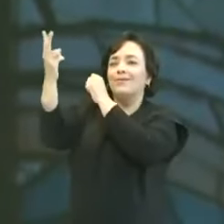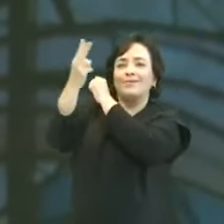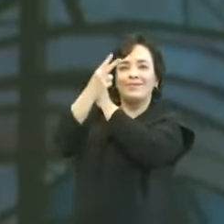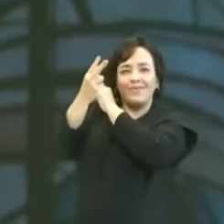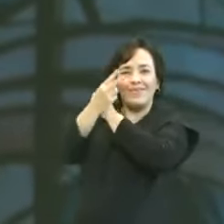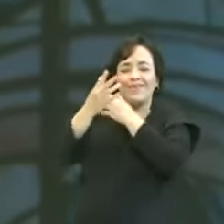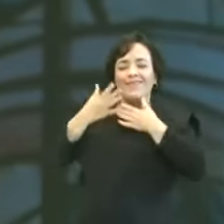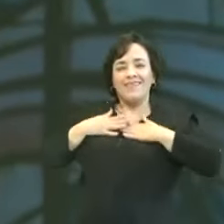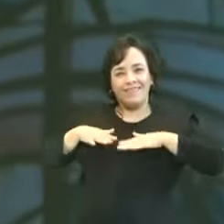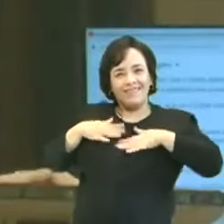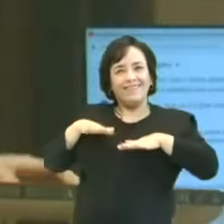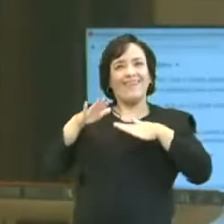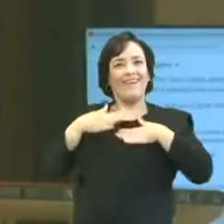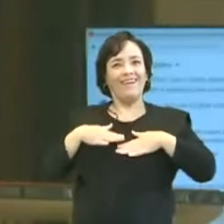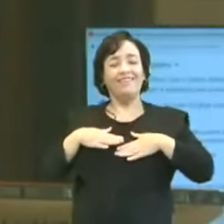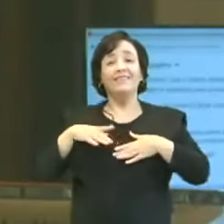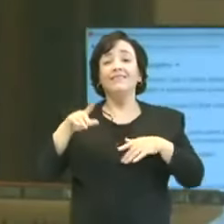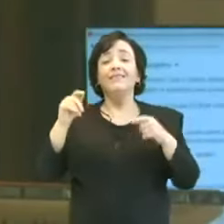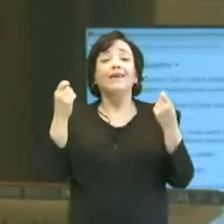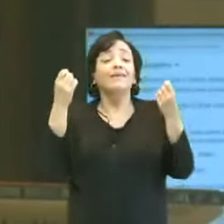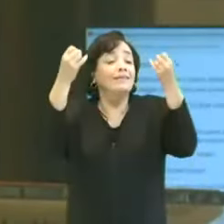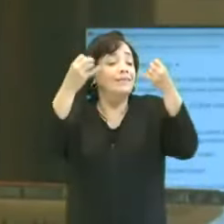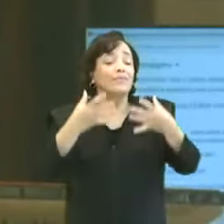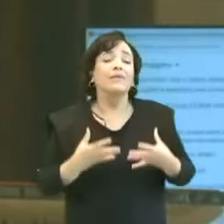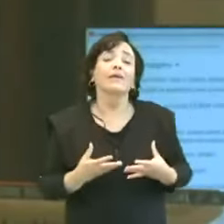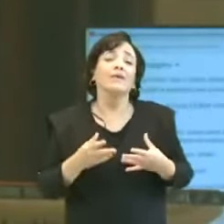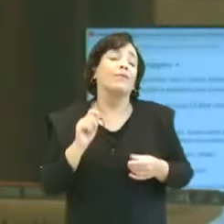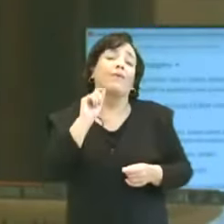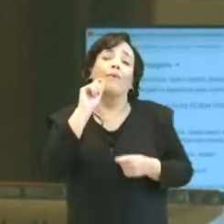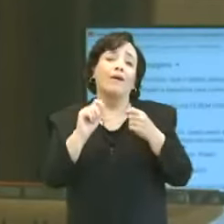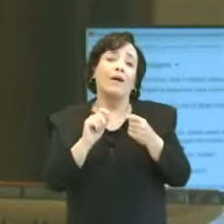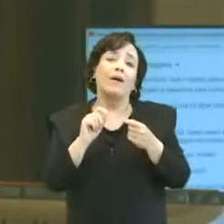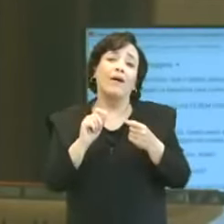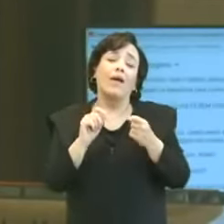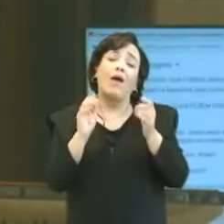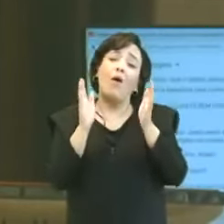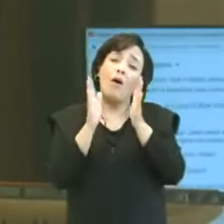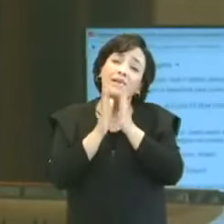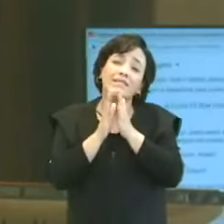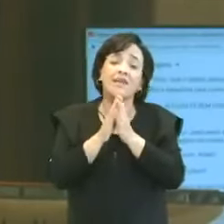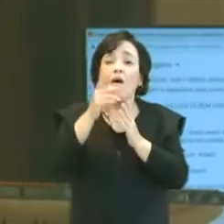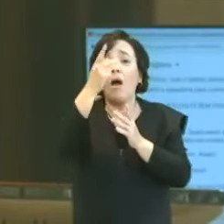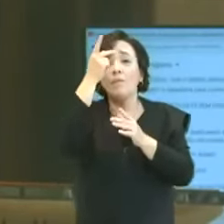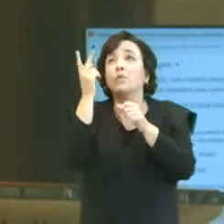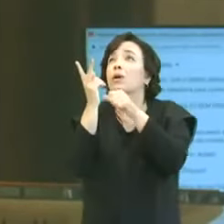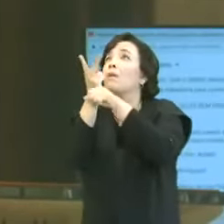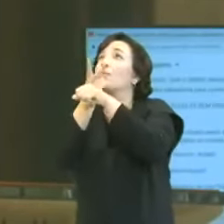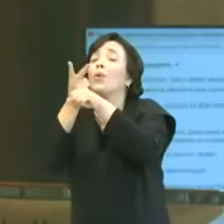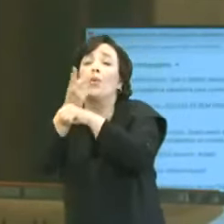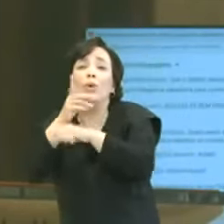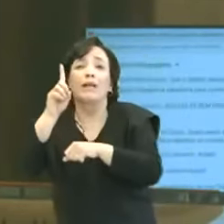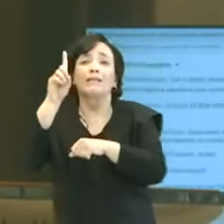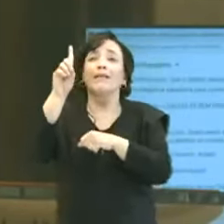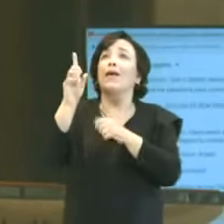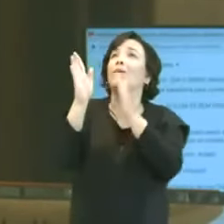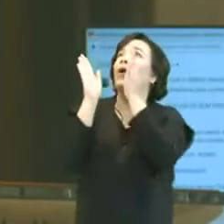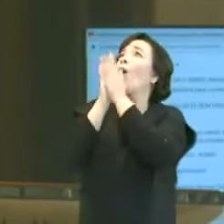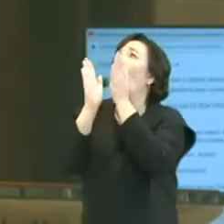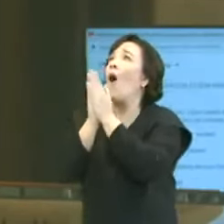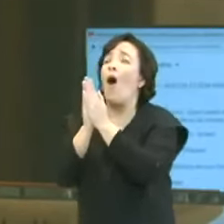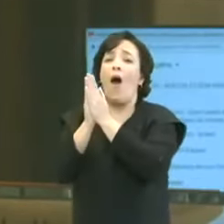Onipotente descansará. Ele está falando de constância. Aquele que habita, aquele que vive, aquele